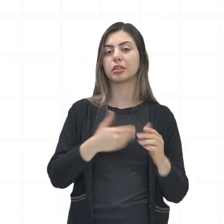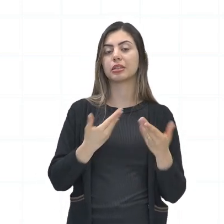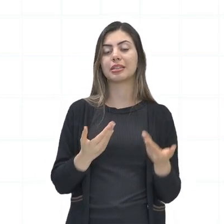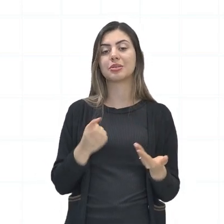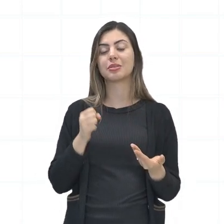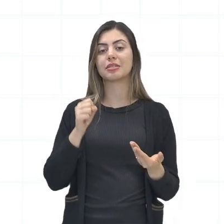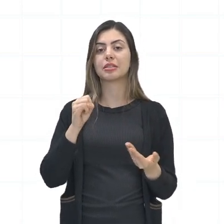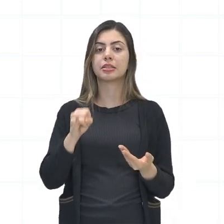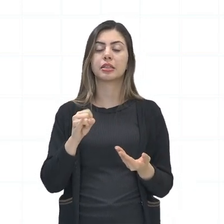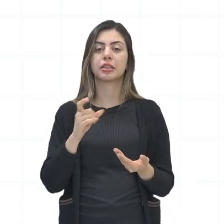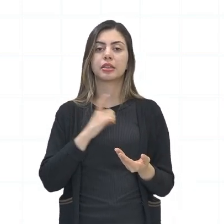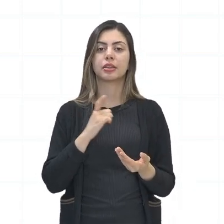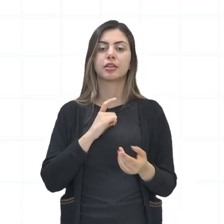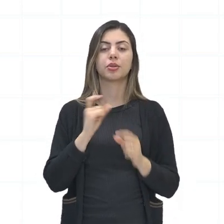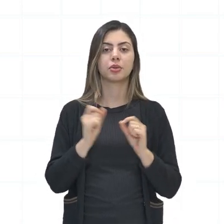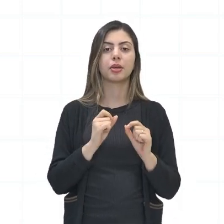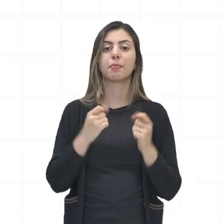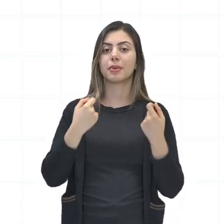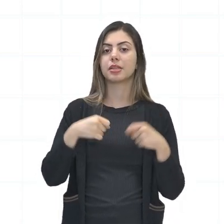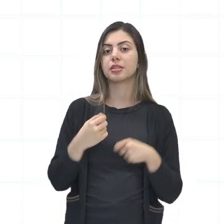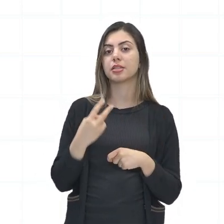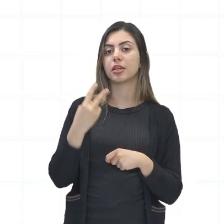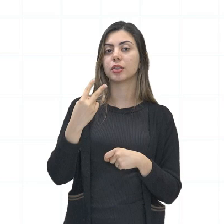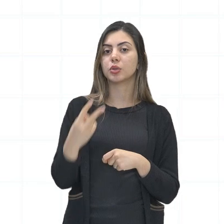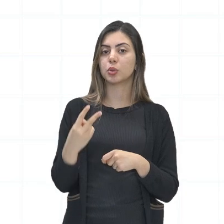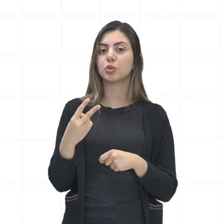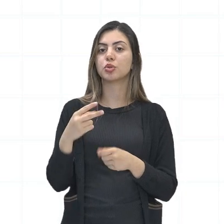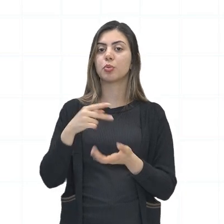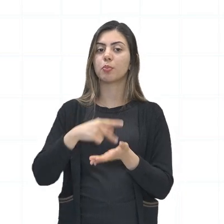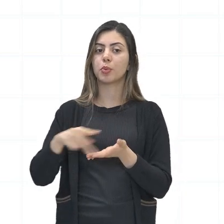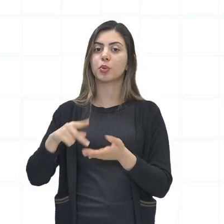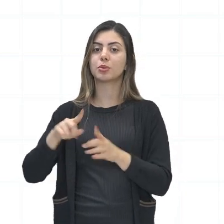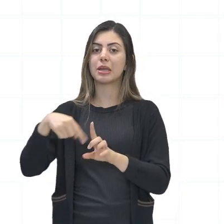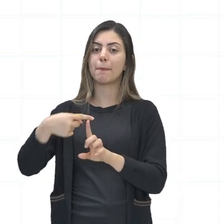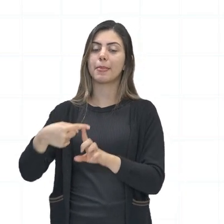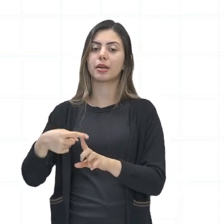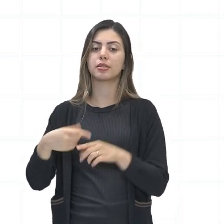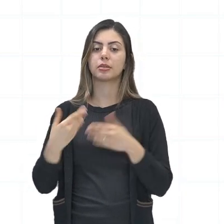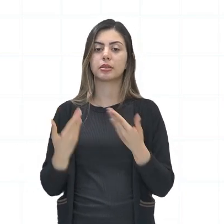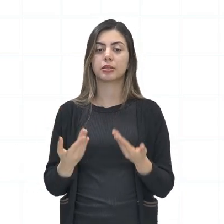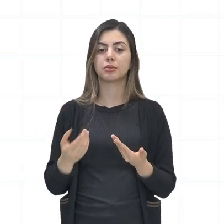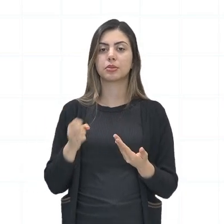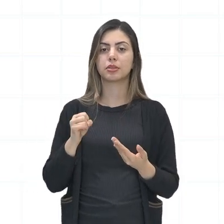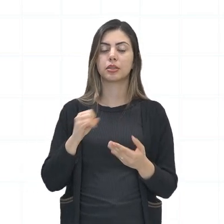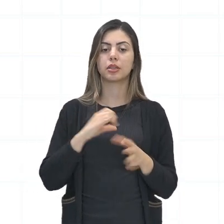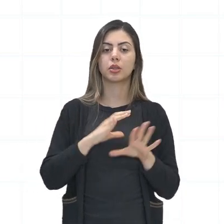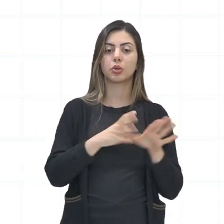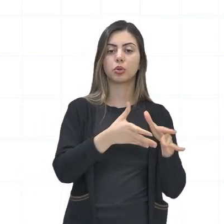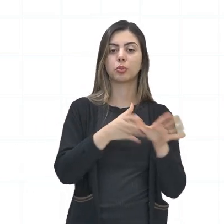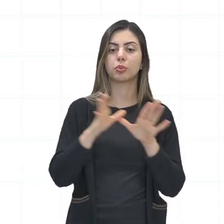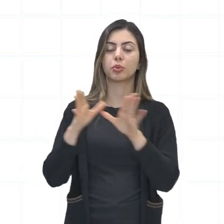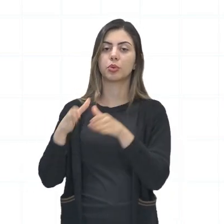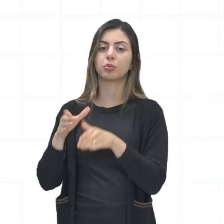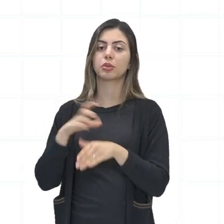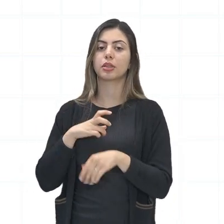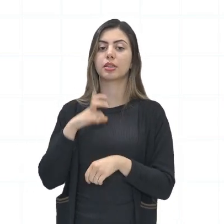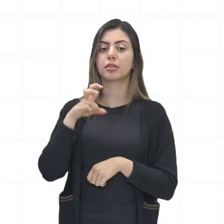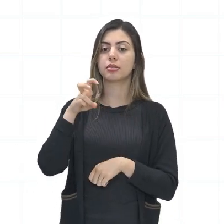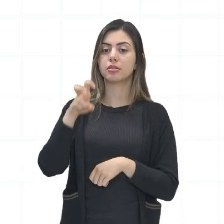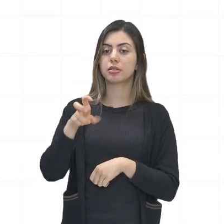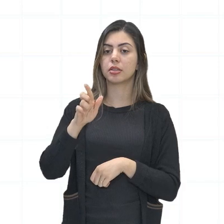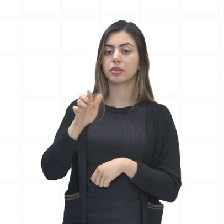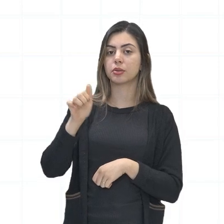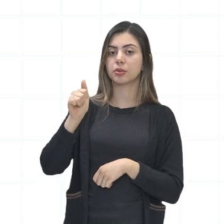que obtenha essa diferença aí. As partidas por equipe são divididas em 5 games de 11